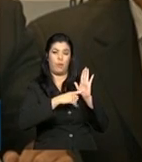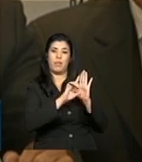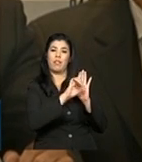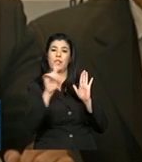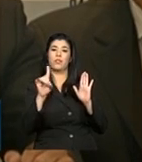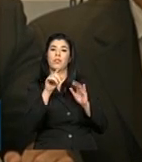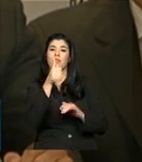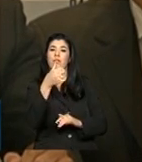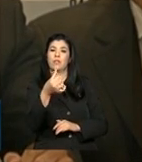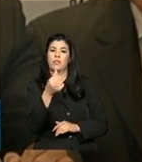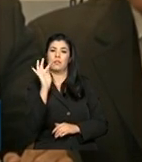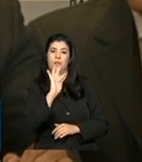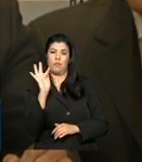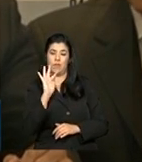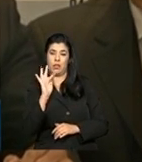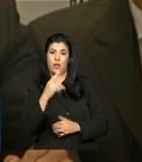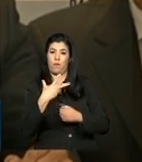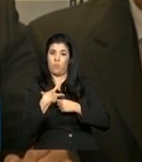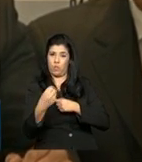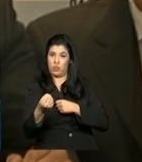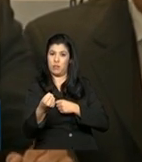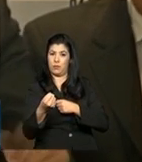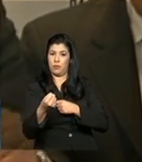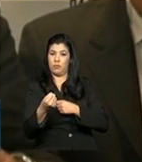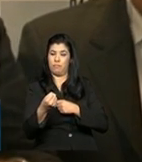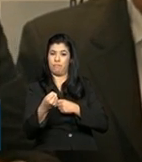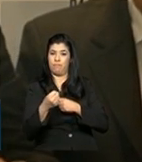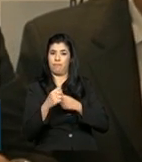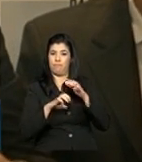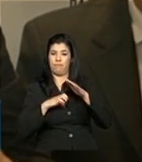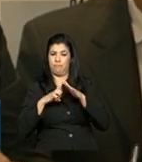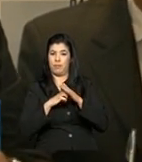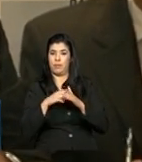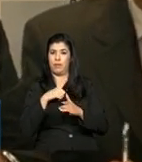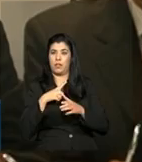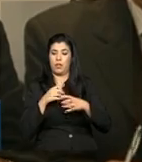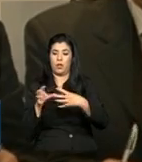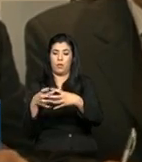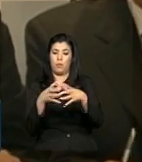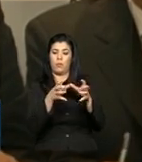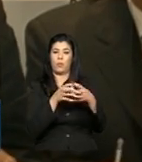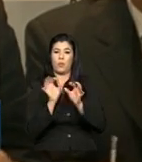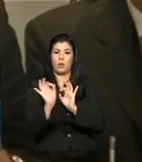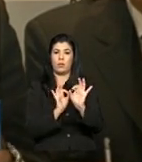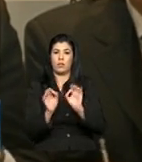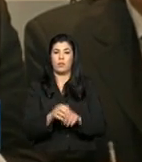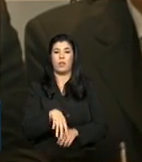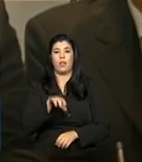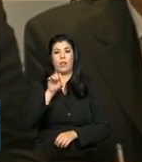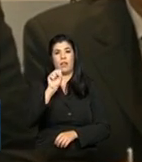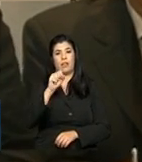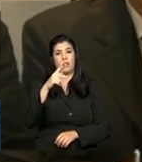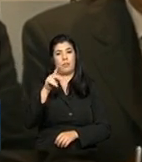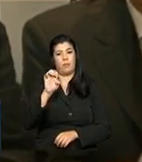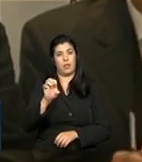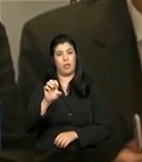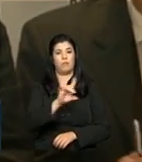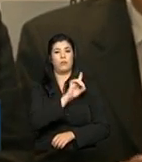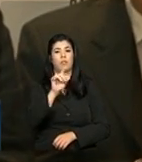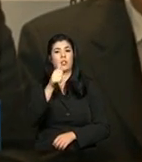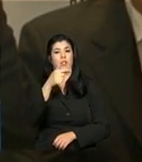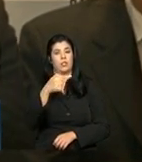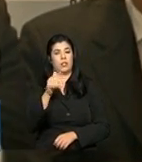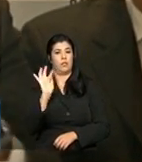fevereiro, os vencedores do leilão, eles terão, então, que constituir a SPE para que no dia 17 de